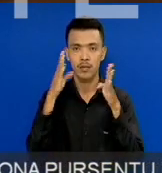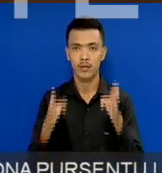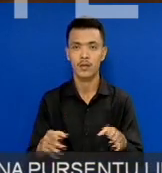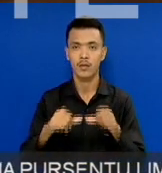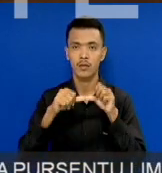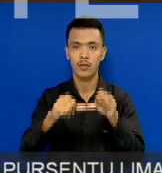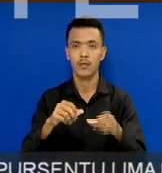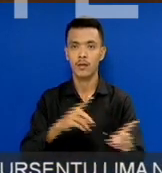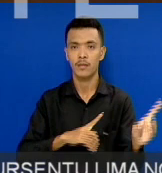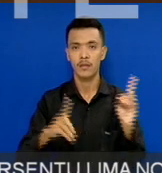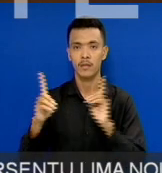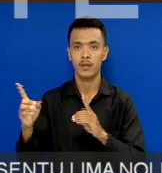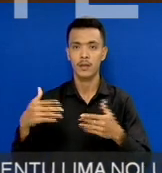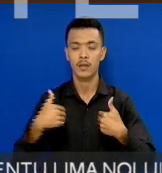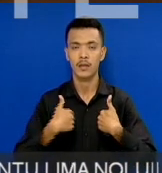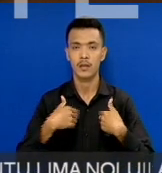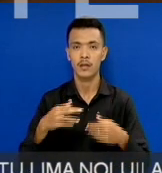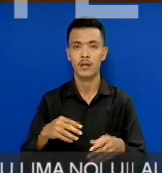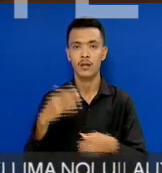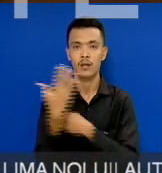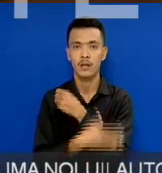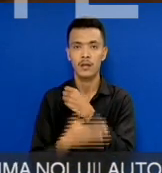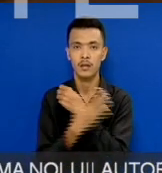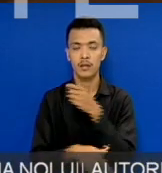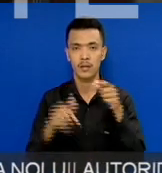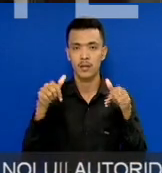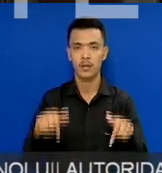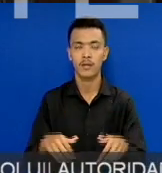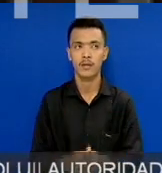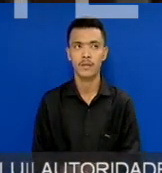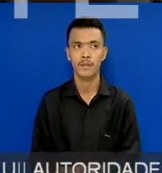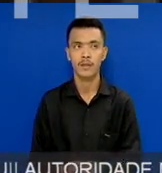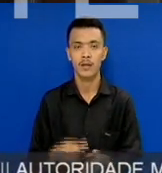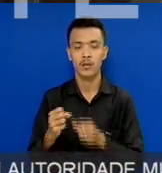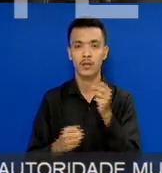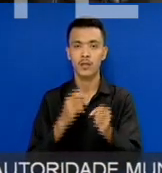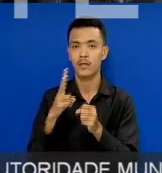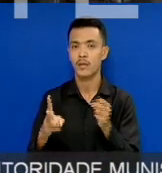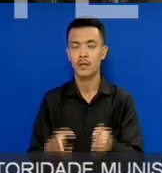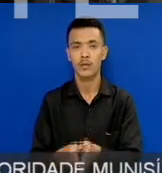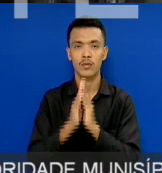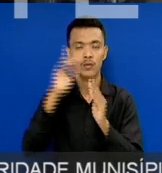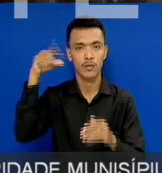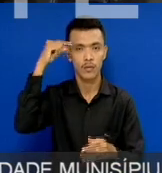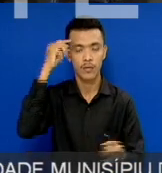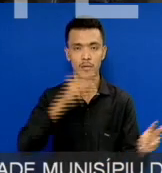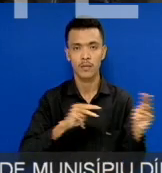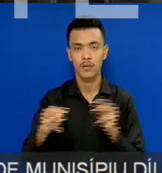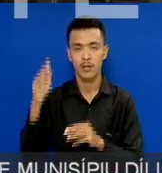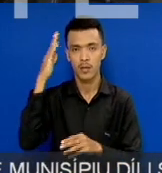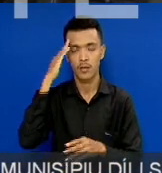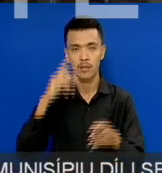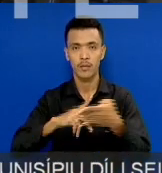produzir fós e arrelaram, onde não é, isso é o consumo e tem a fós rasa. Sociedade Civil, o seu governo, atumuda a noite para mudança do